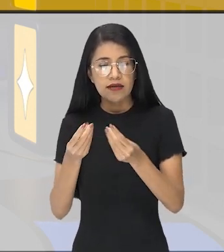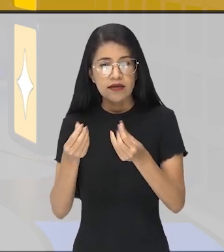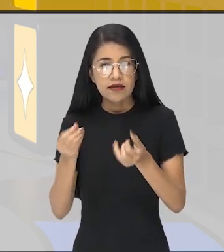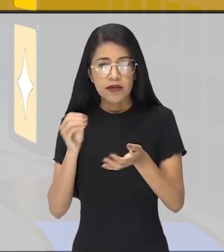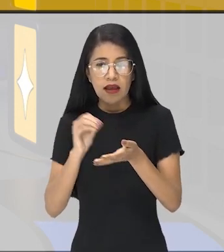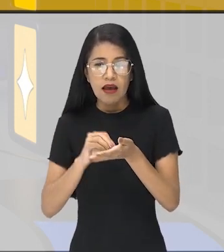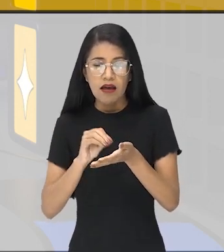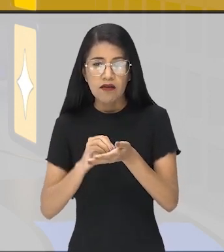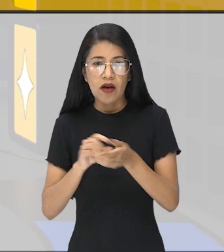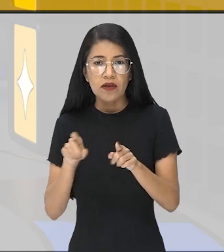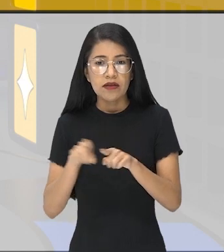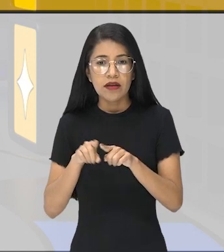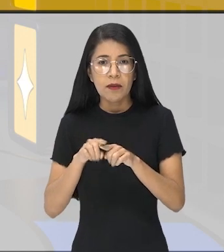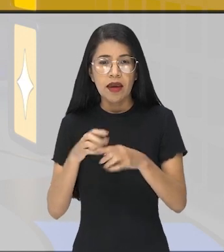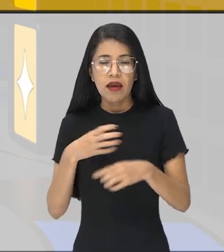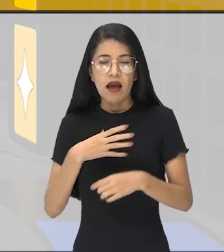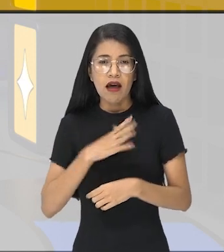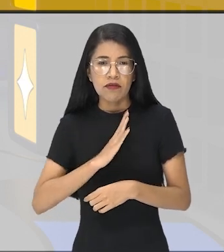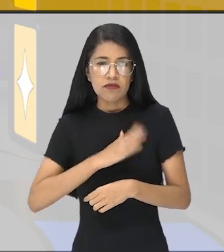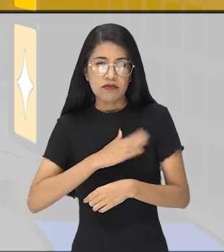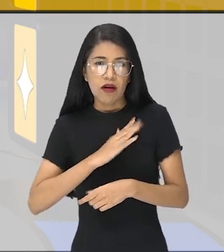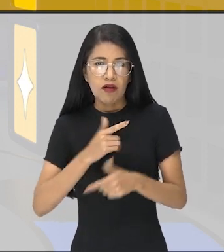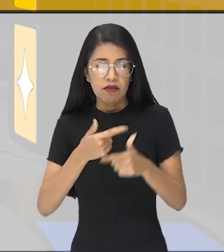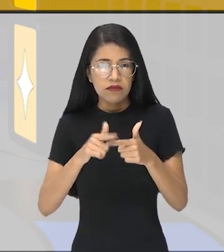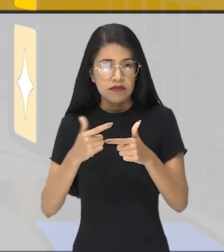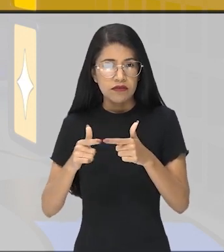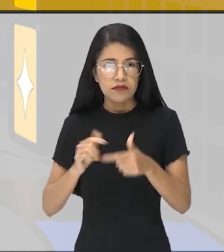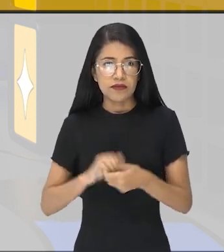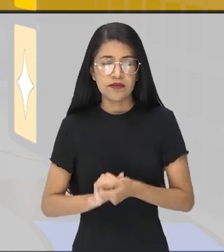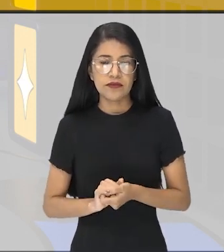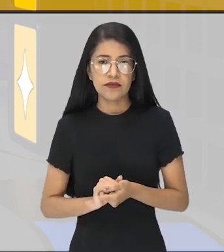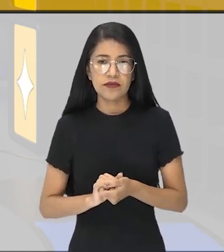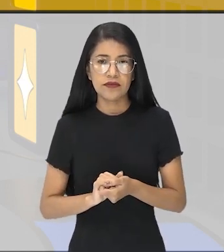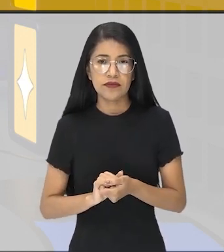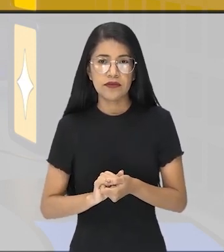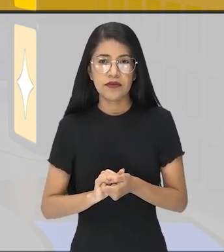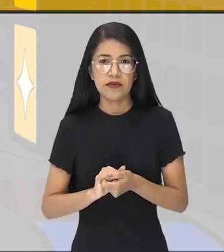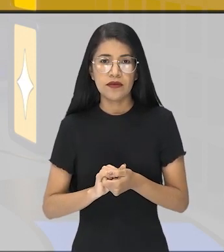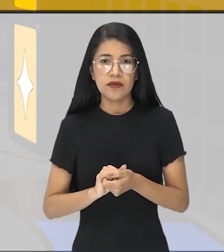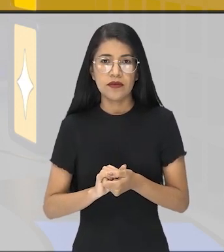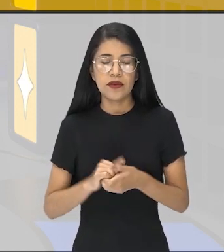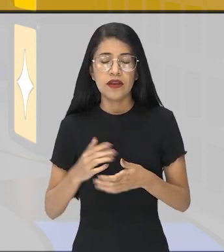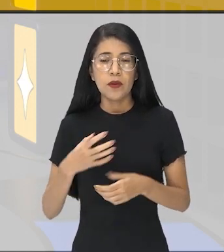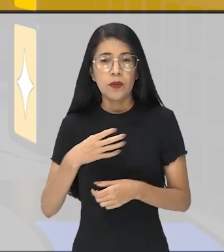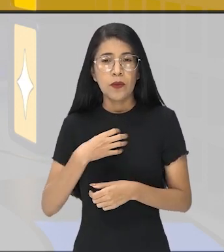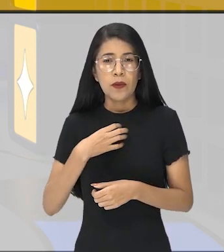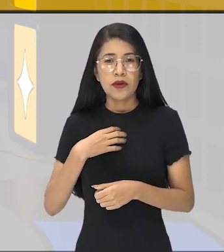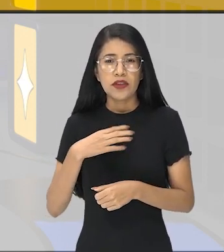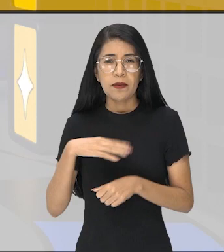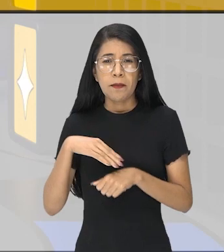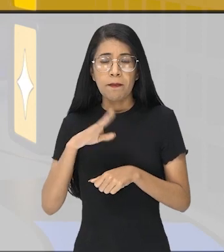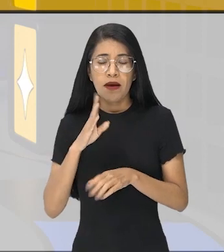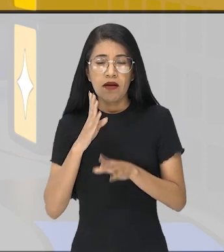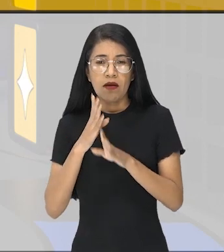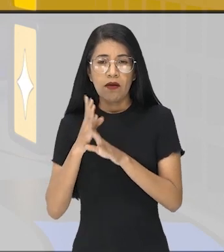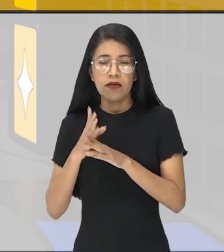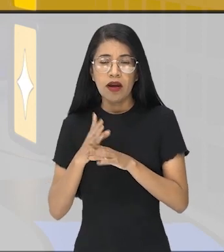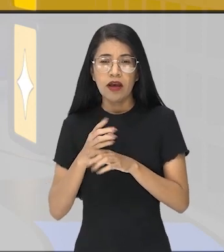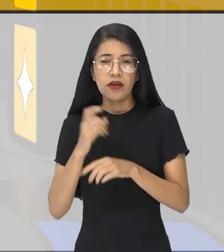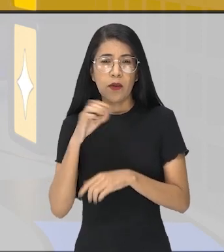cardíaca. O pé diabético, que é um dos sintomas mais terríveis do